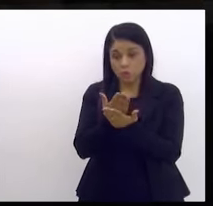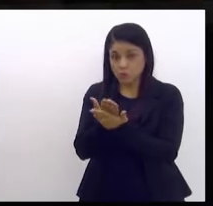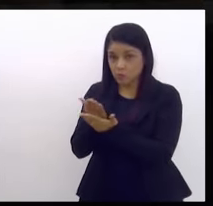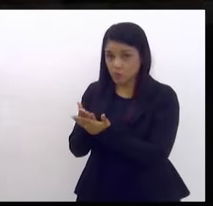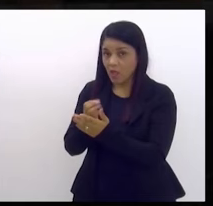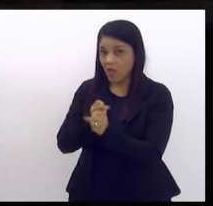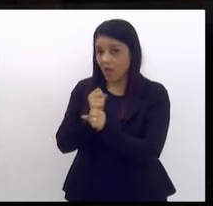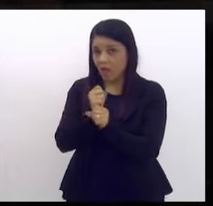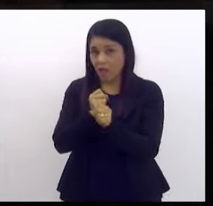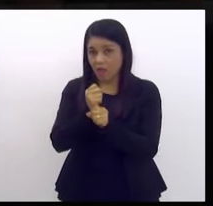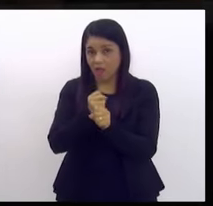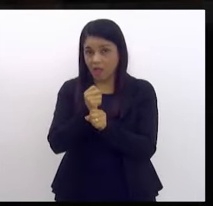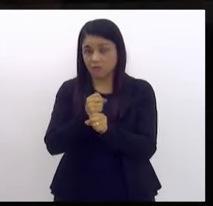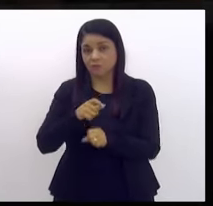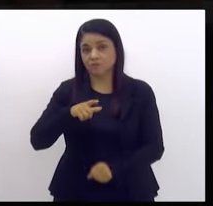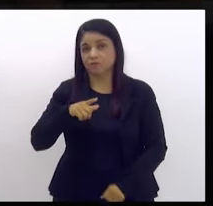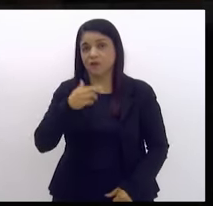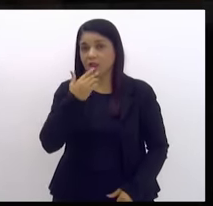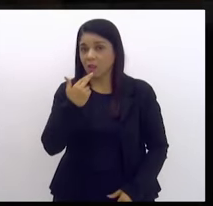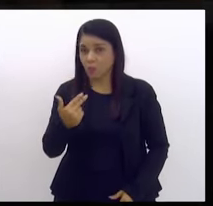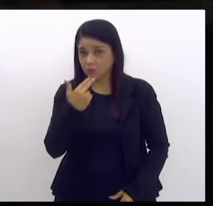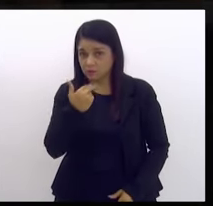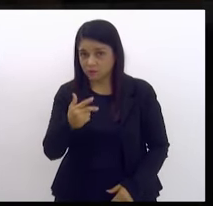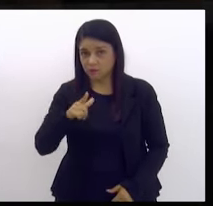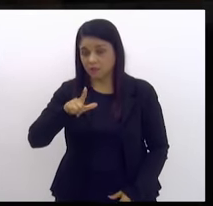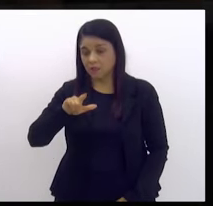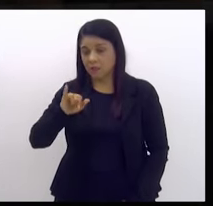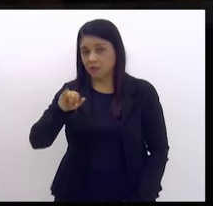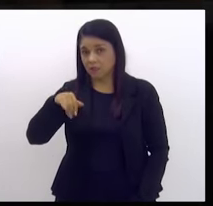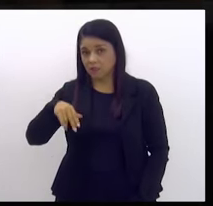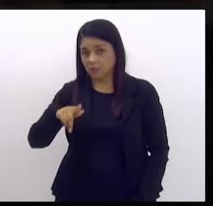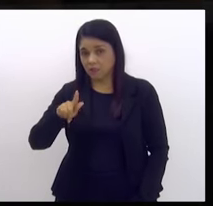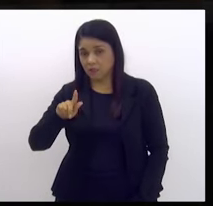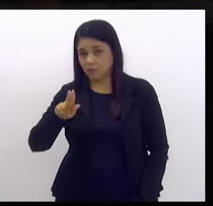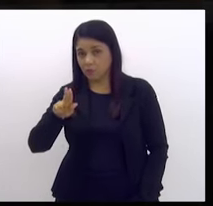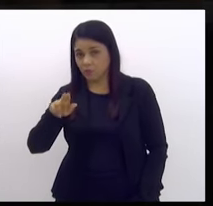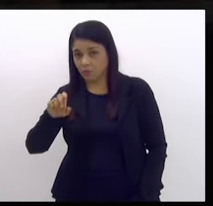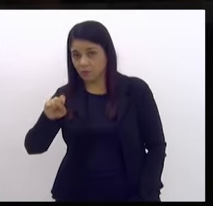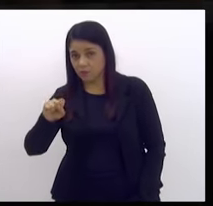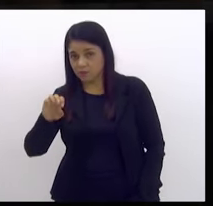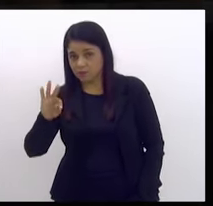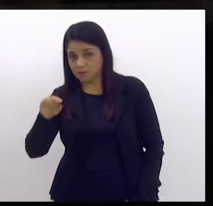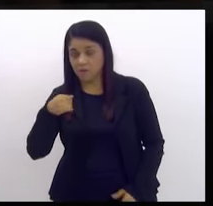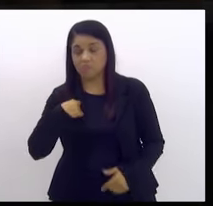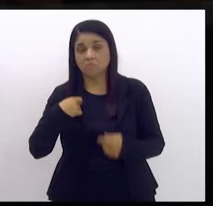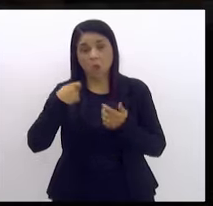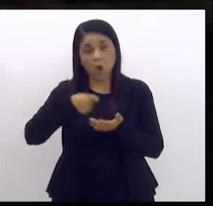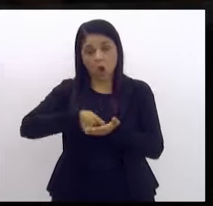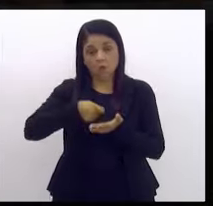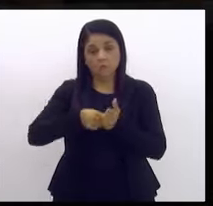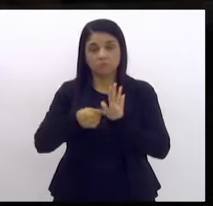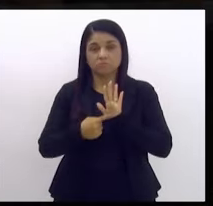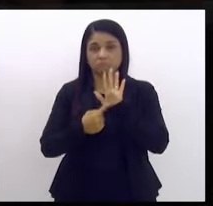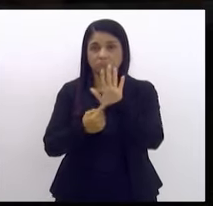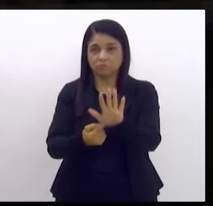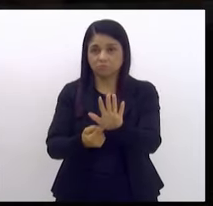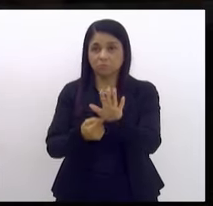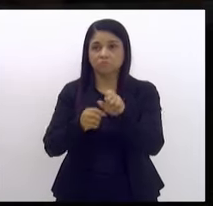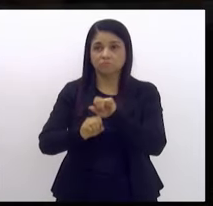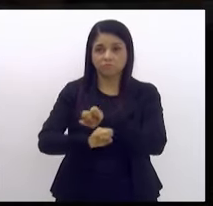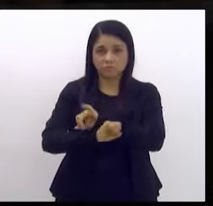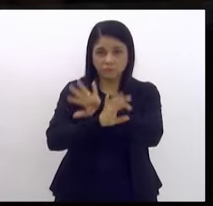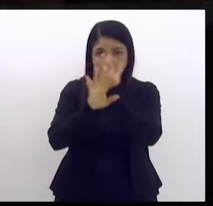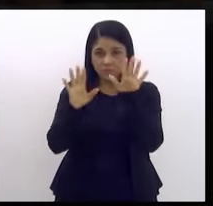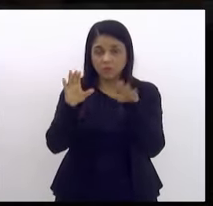anos, acho que me vejo na obrigação de apresentar alguns esclarecimentos em relação à